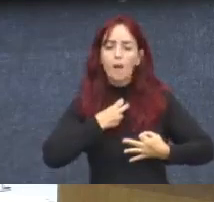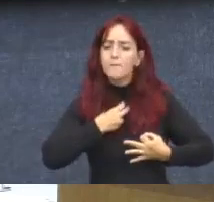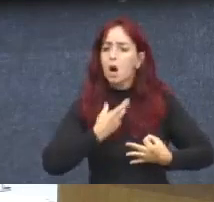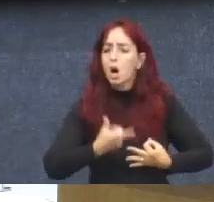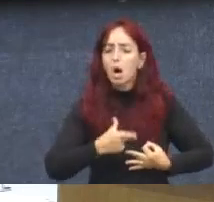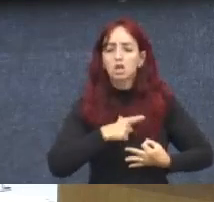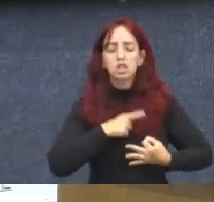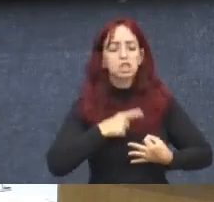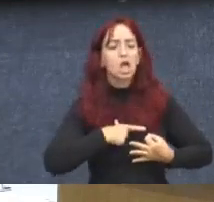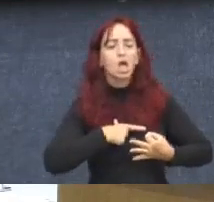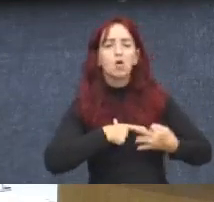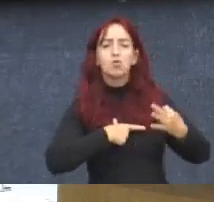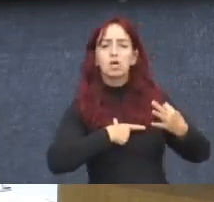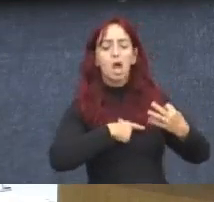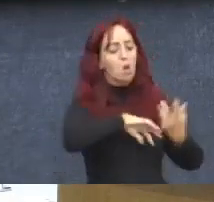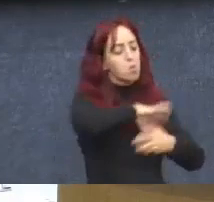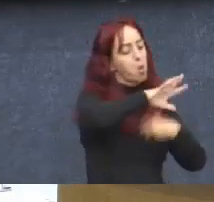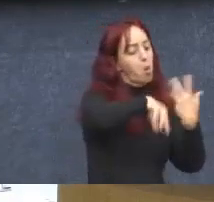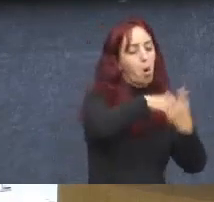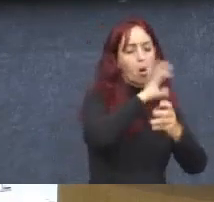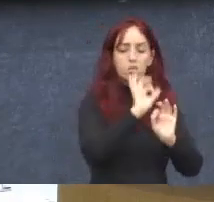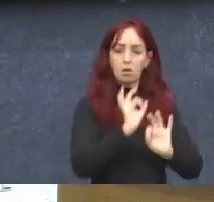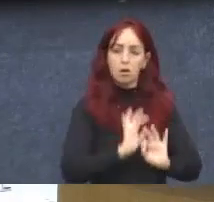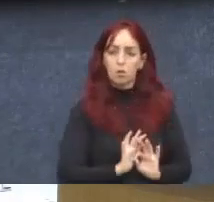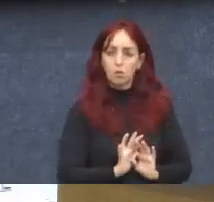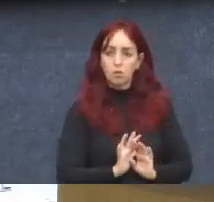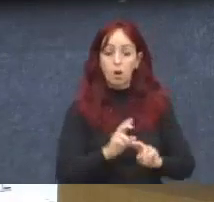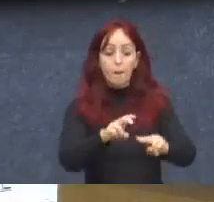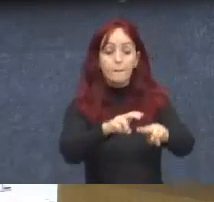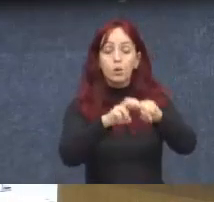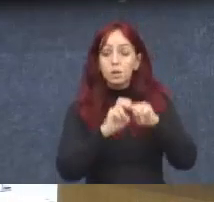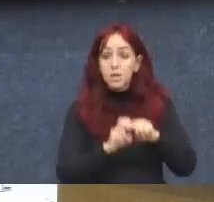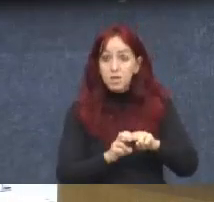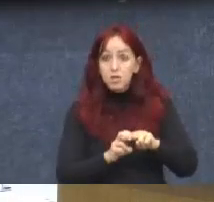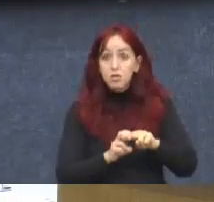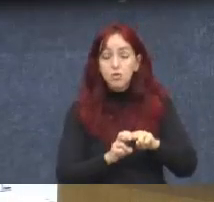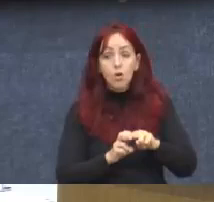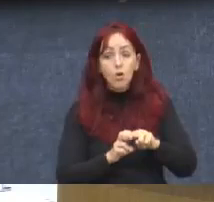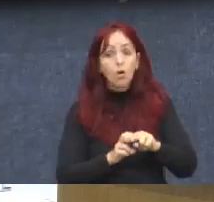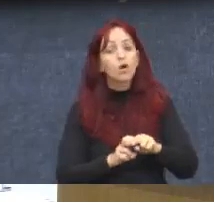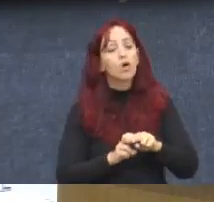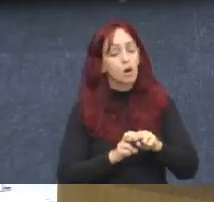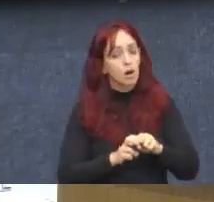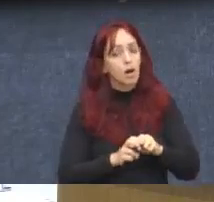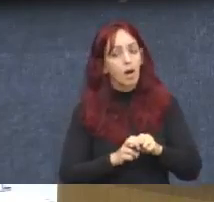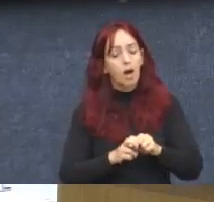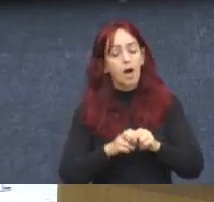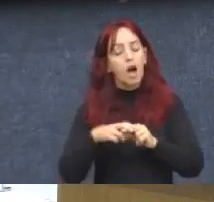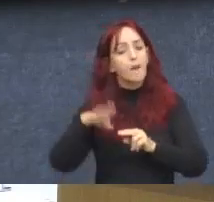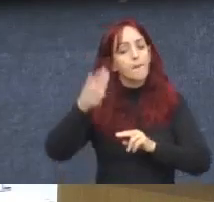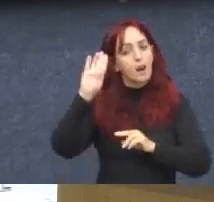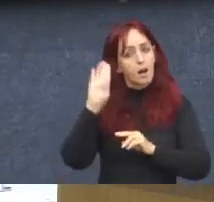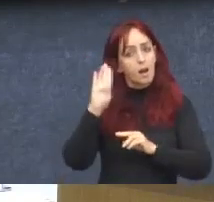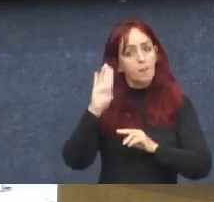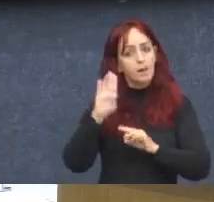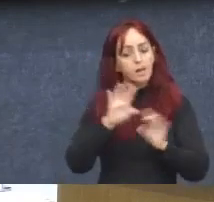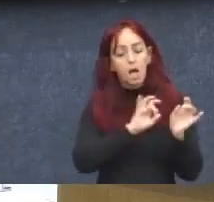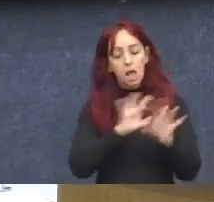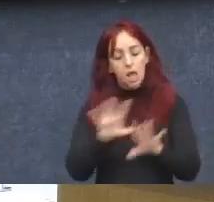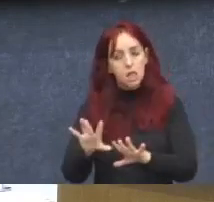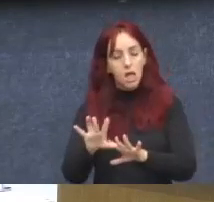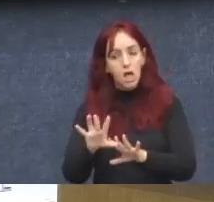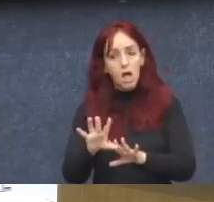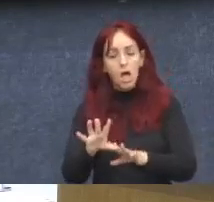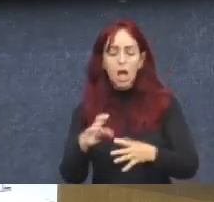a desonra. Por isso, a renúncia de um parlamentar para evitar a própria cassação não é motivo de